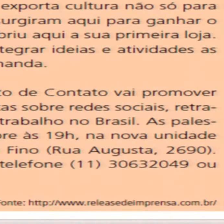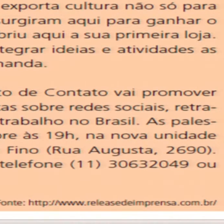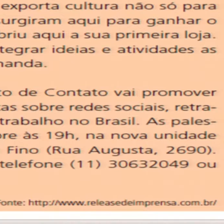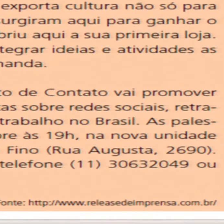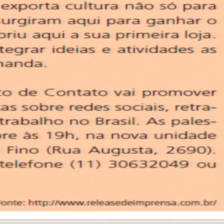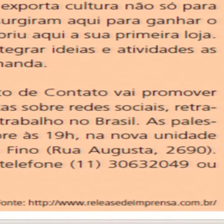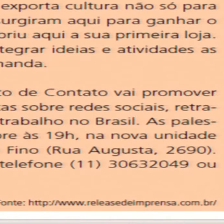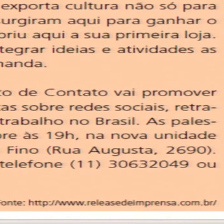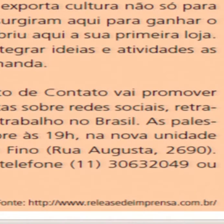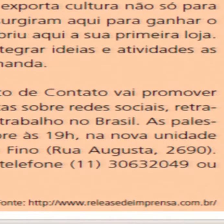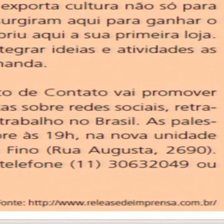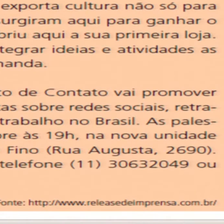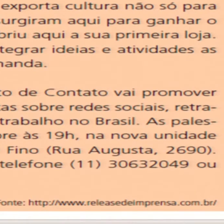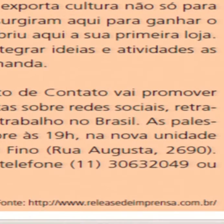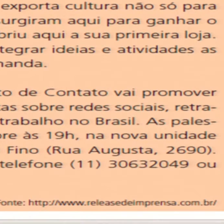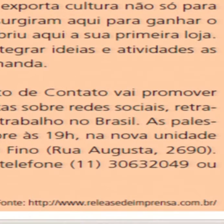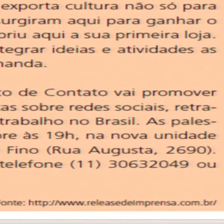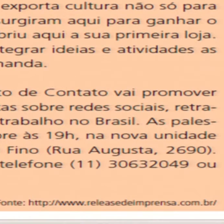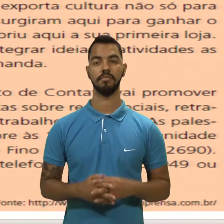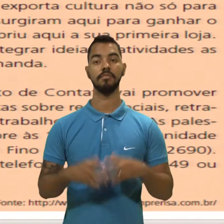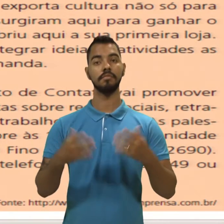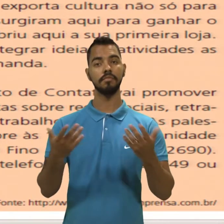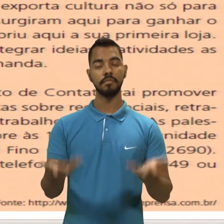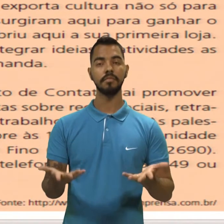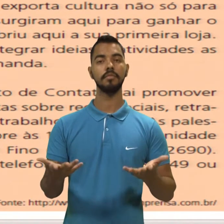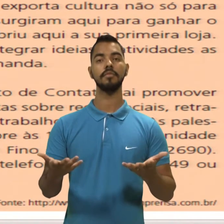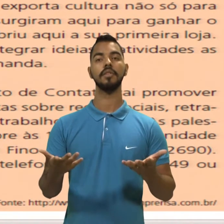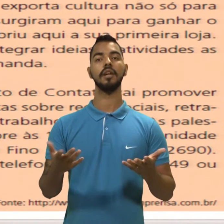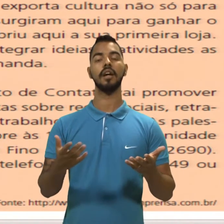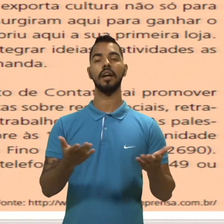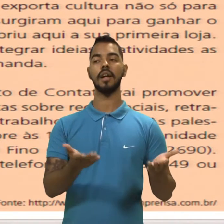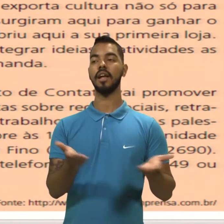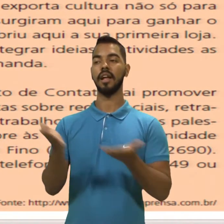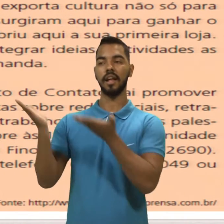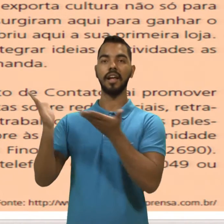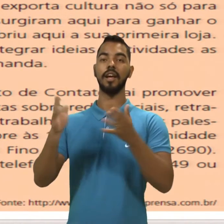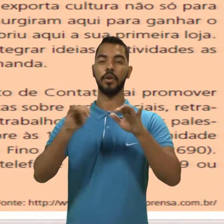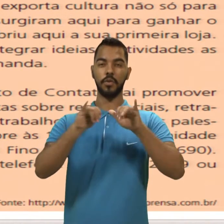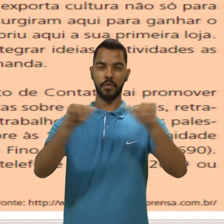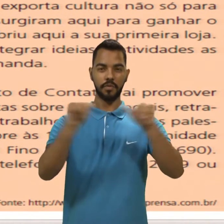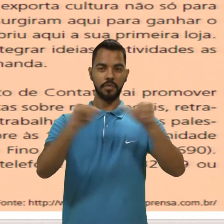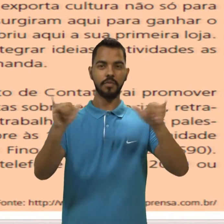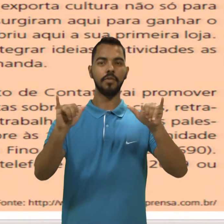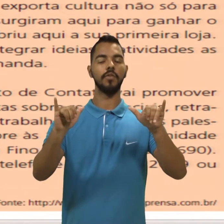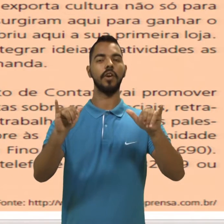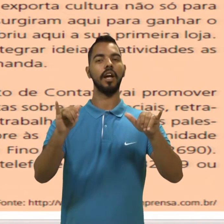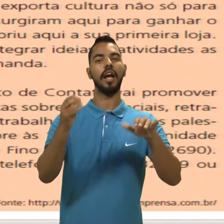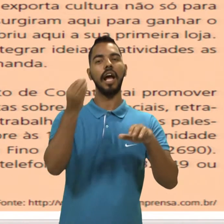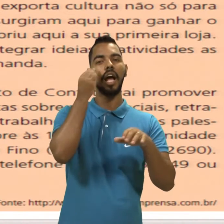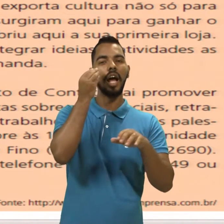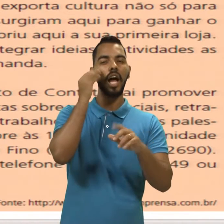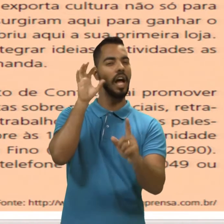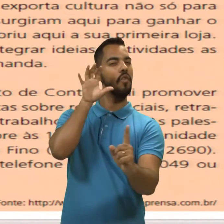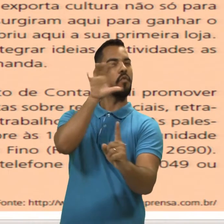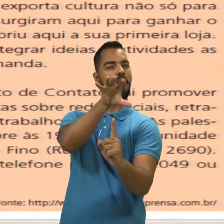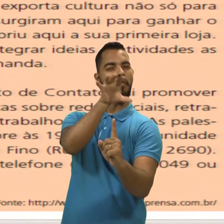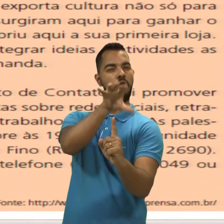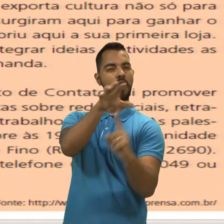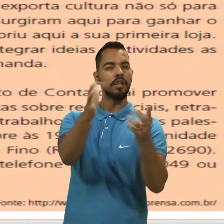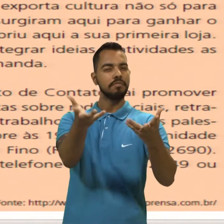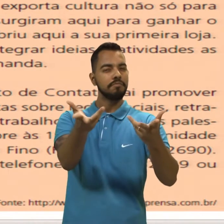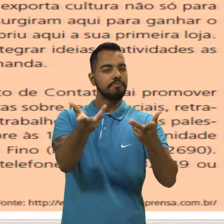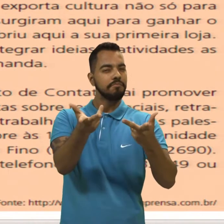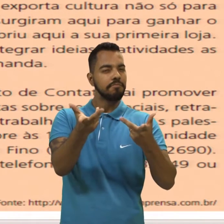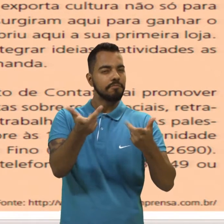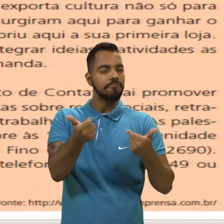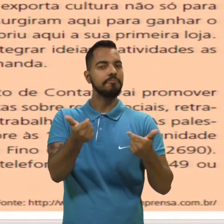uma sequências de ideias para vender o lugar, o ambiente, o